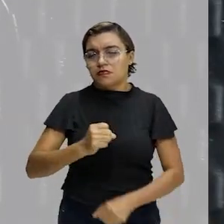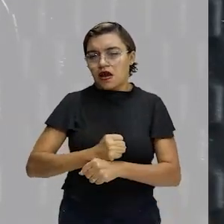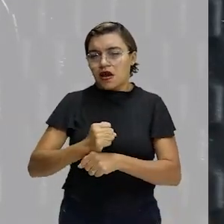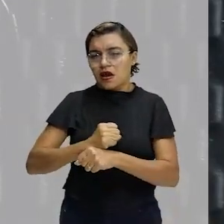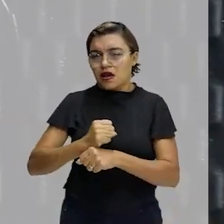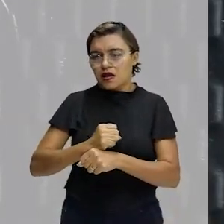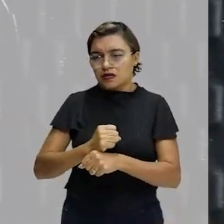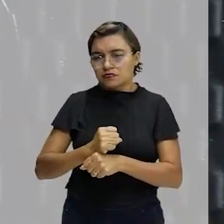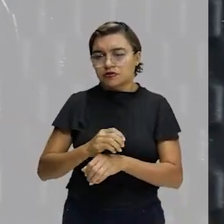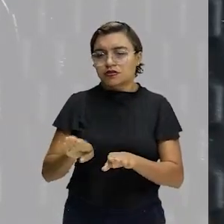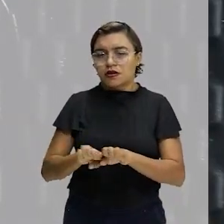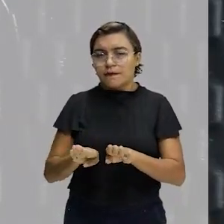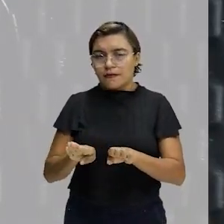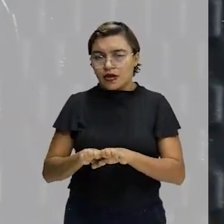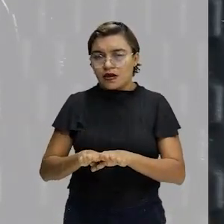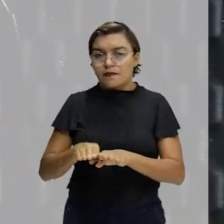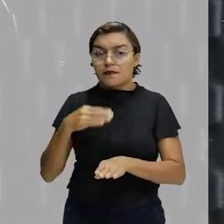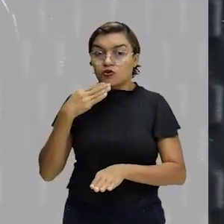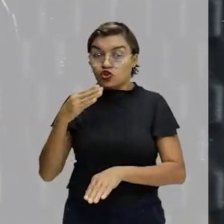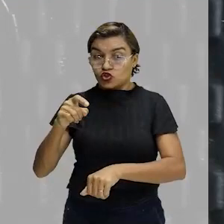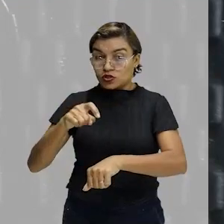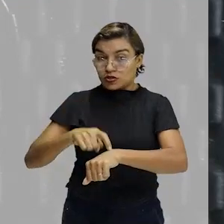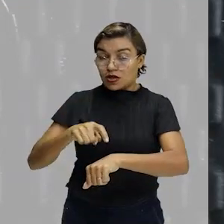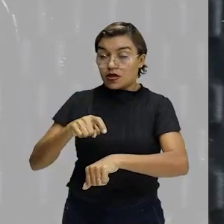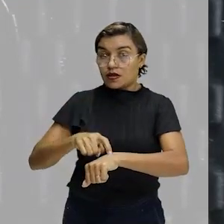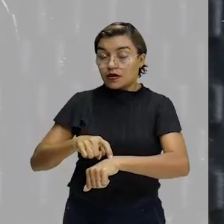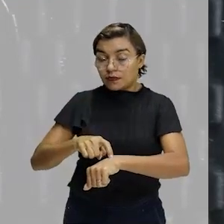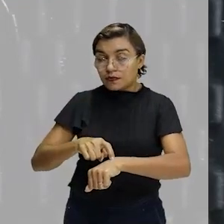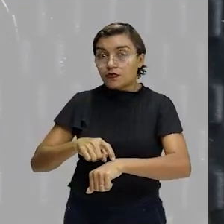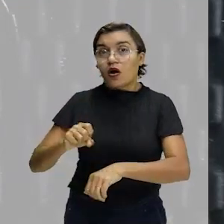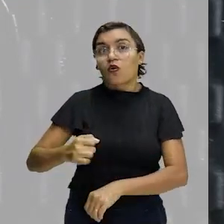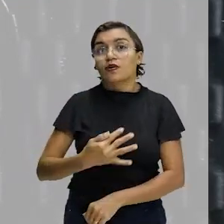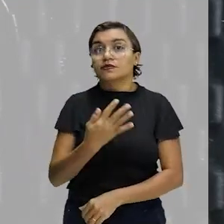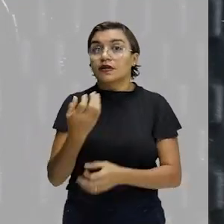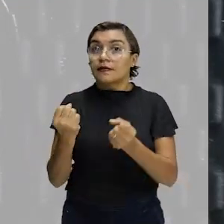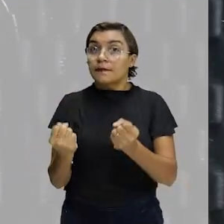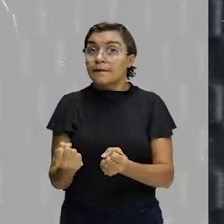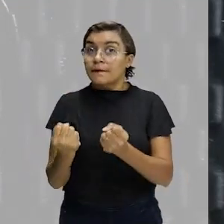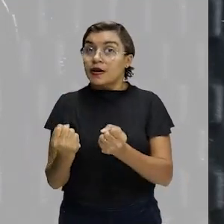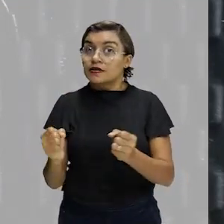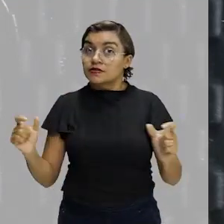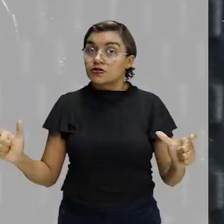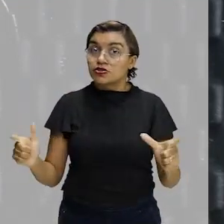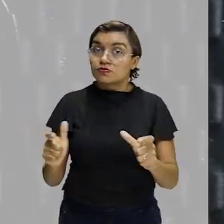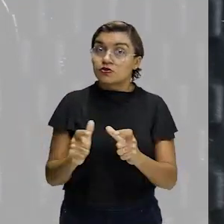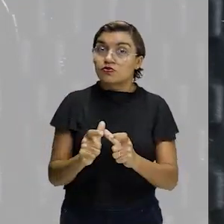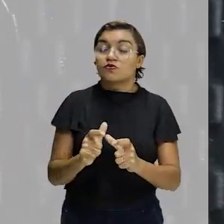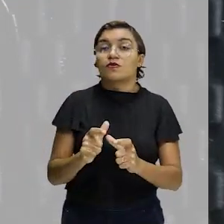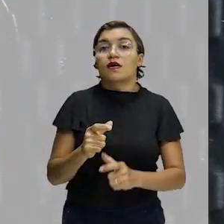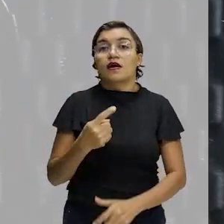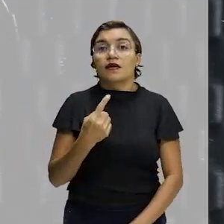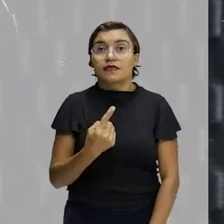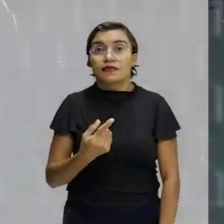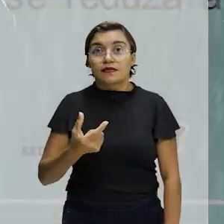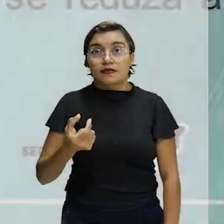tempo, né, para que aquela quantidade de massa se reduza a 10% da quantidade de massa